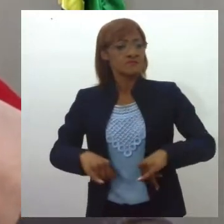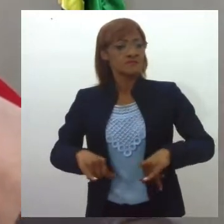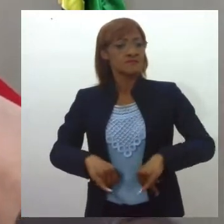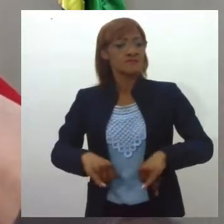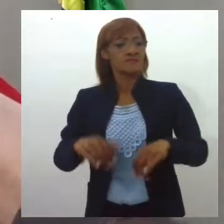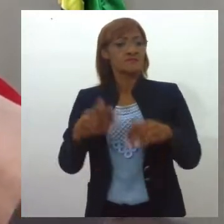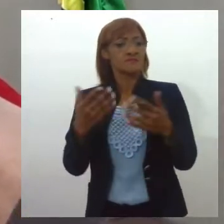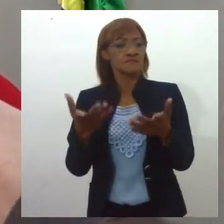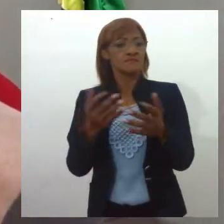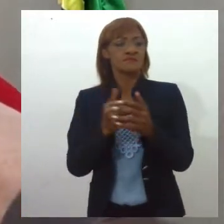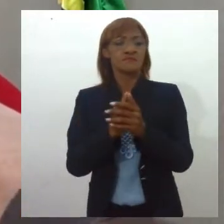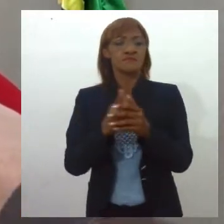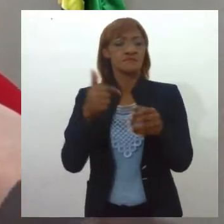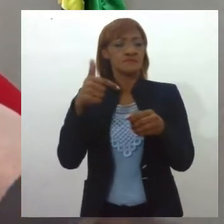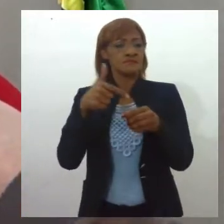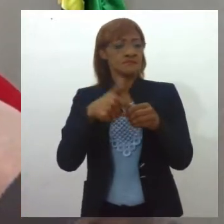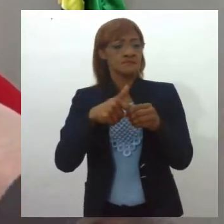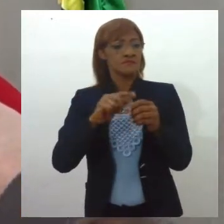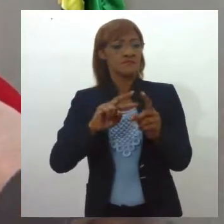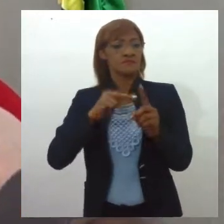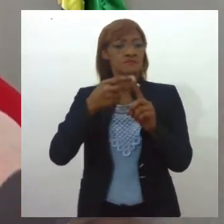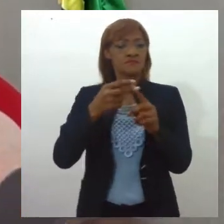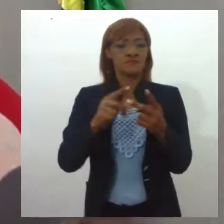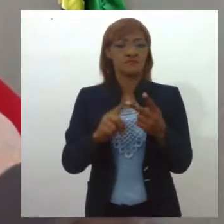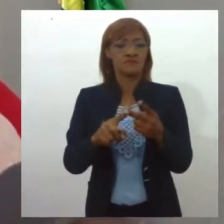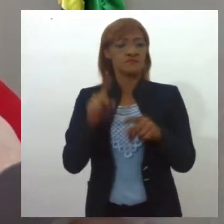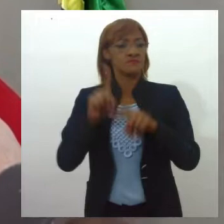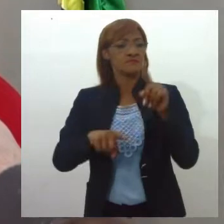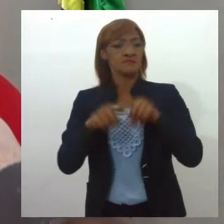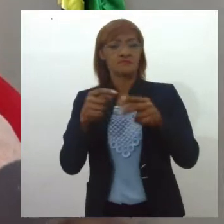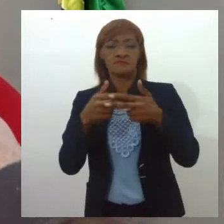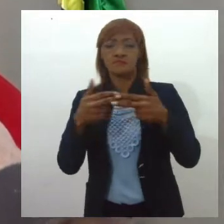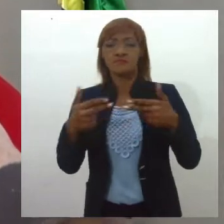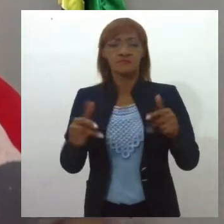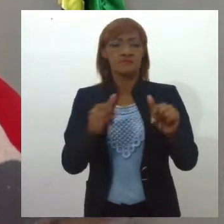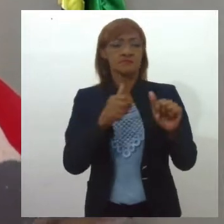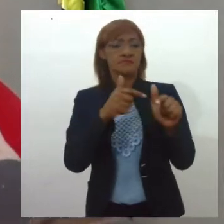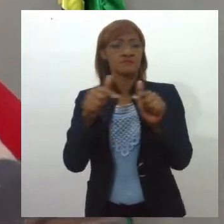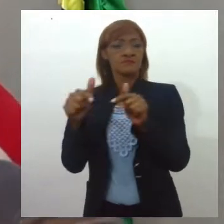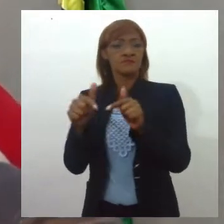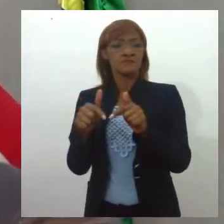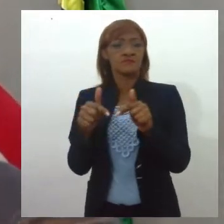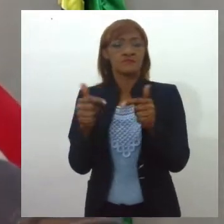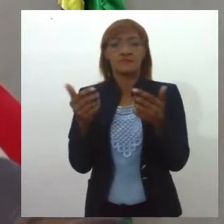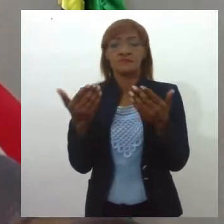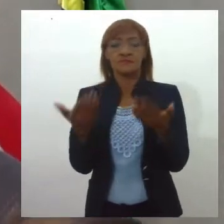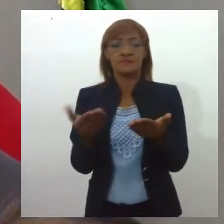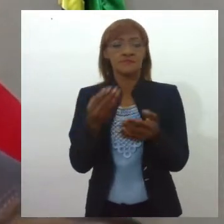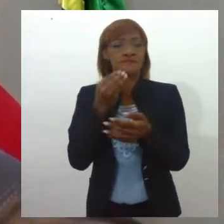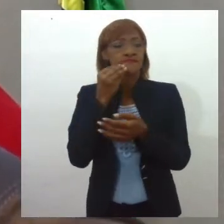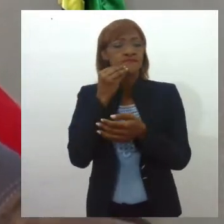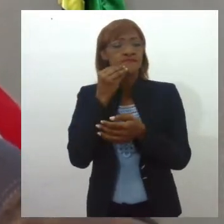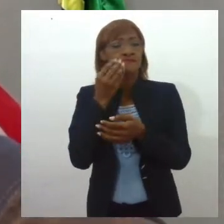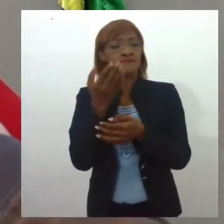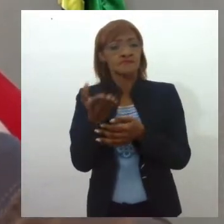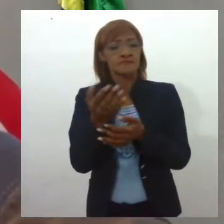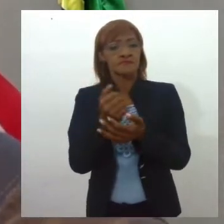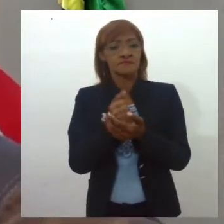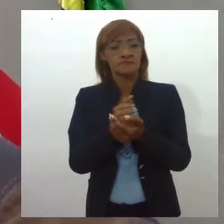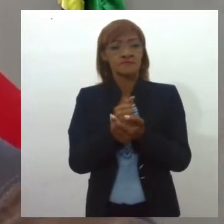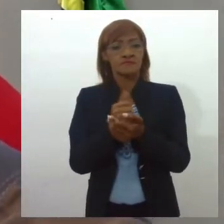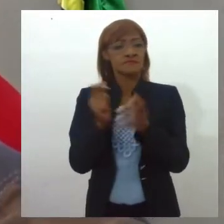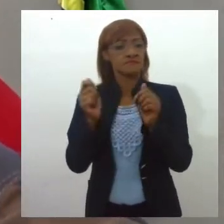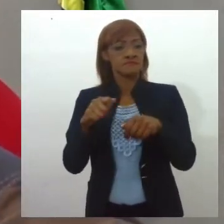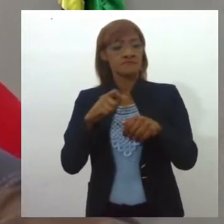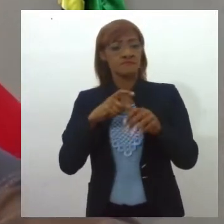aumento de combustível, aumento de peça, de serviço. Então a gente veio aqui tentar uma regulamentação ou